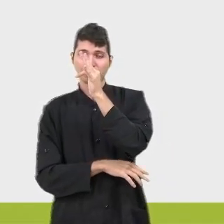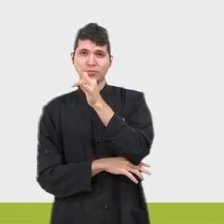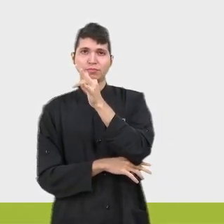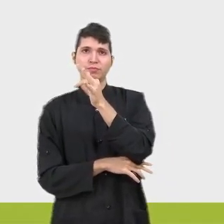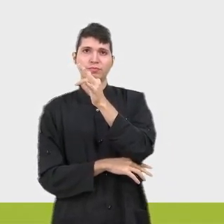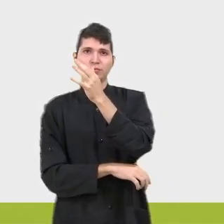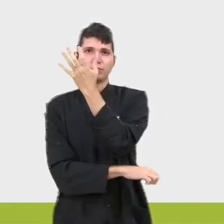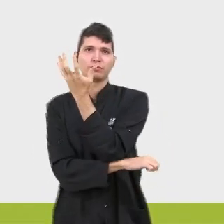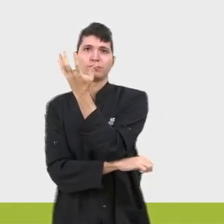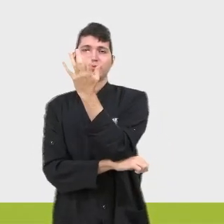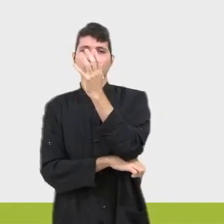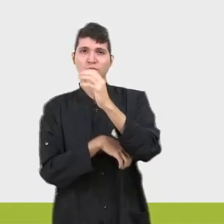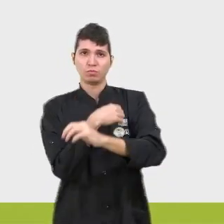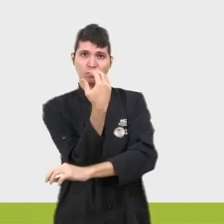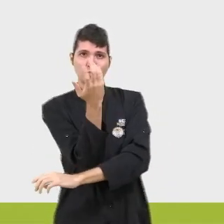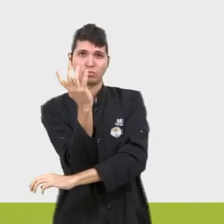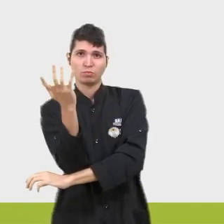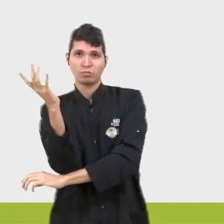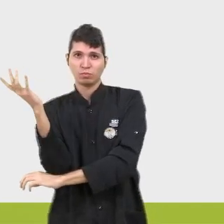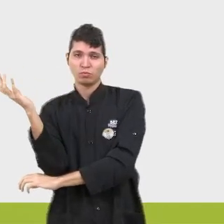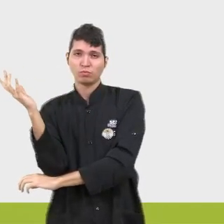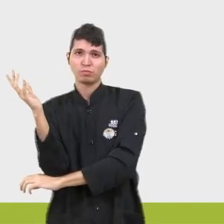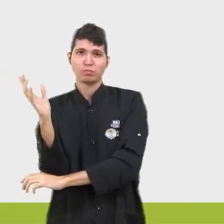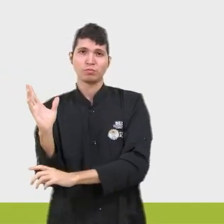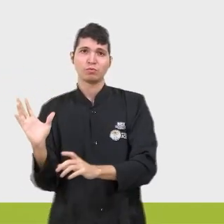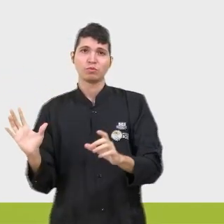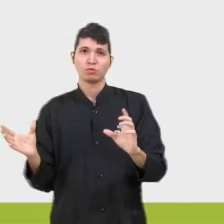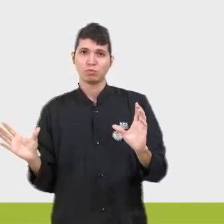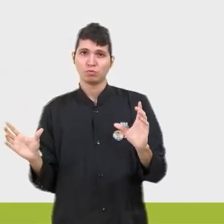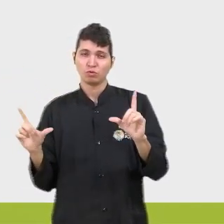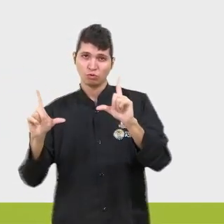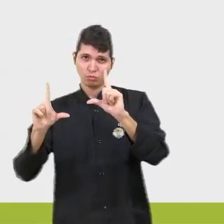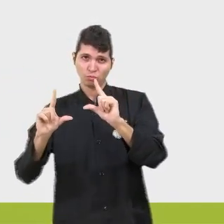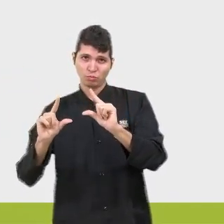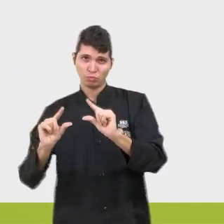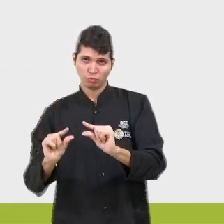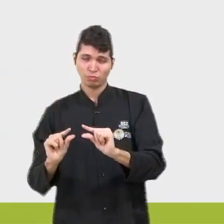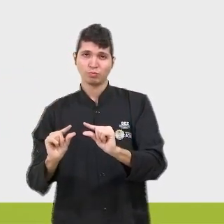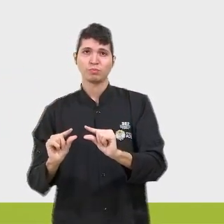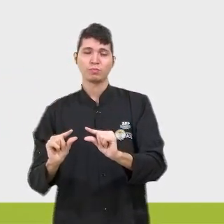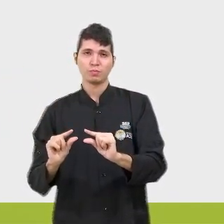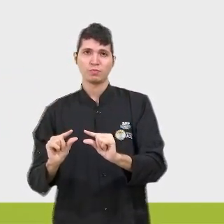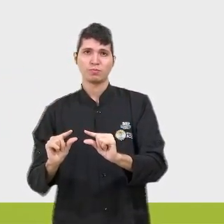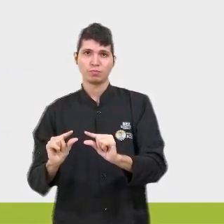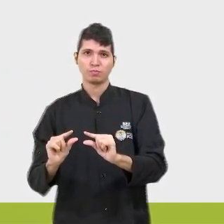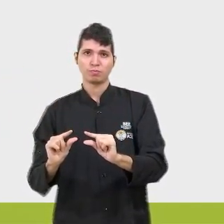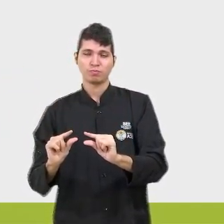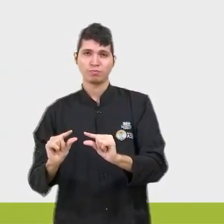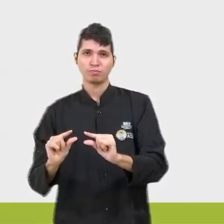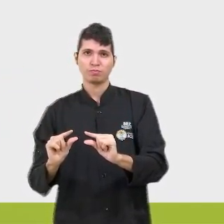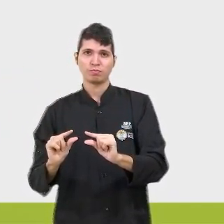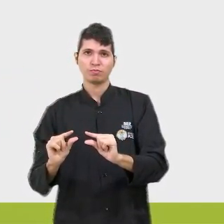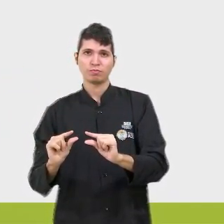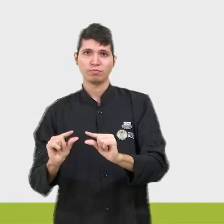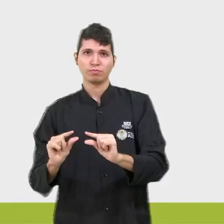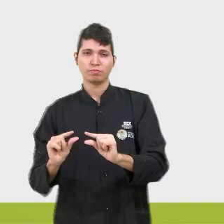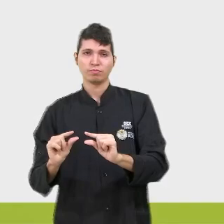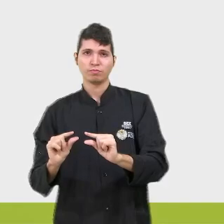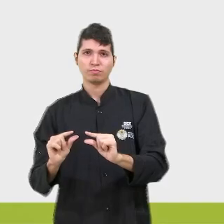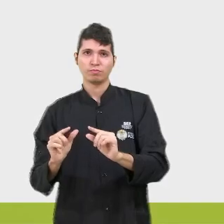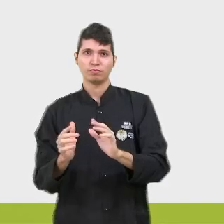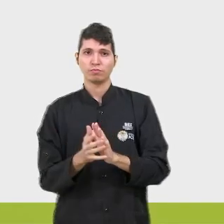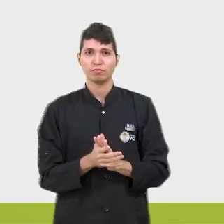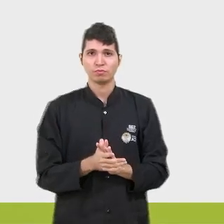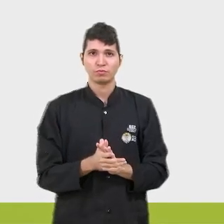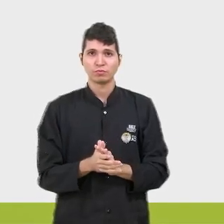não tenha desaparecido, tornou-se menos abundante do que no passado, além de ocupar áreas mais